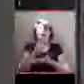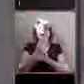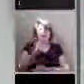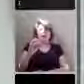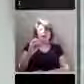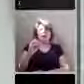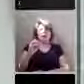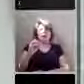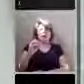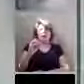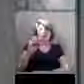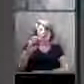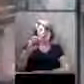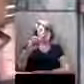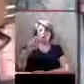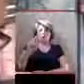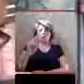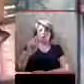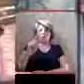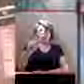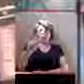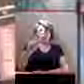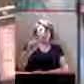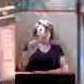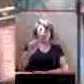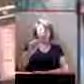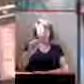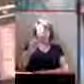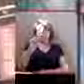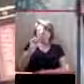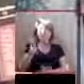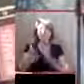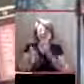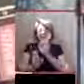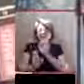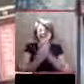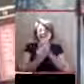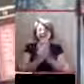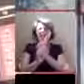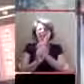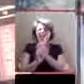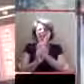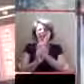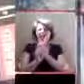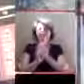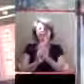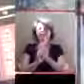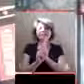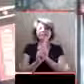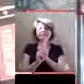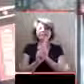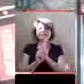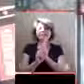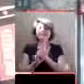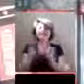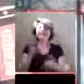Você encontrou? É claro. Tá, ok. Vamos lá. Tem mais de um nessa página.